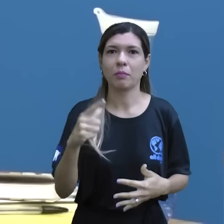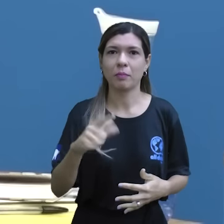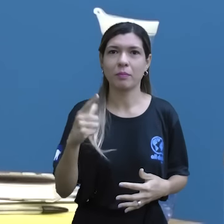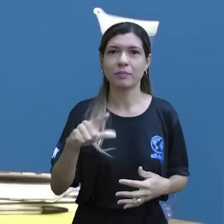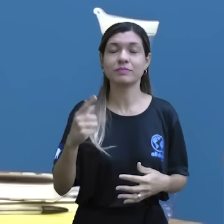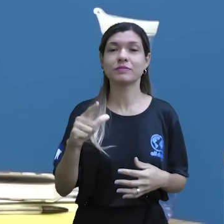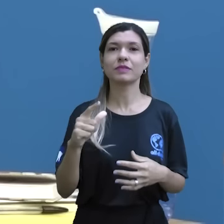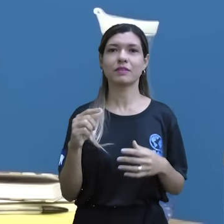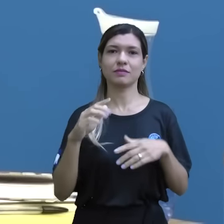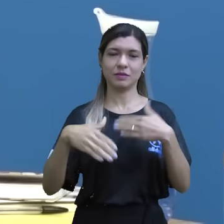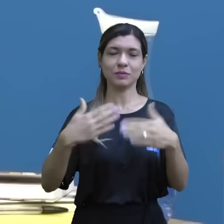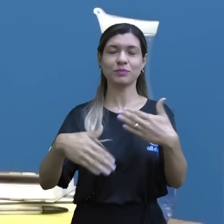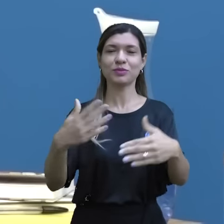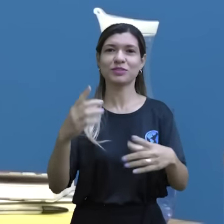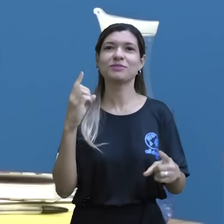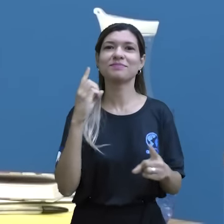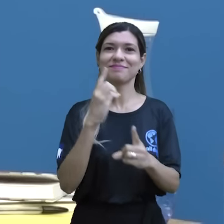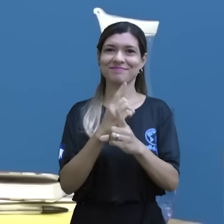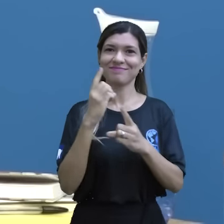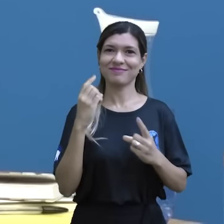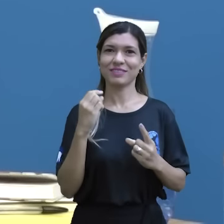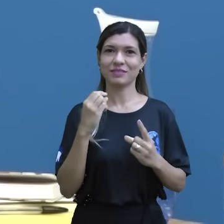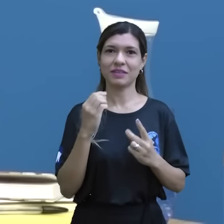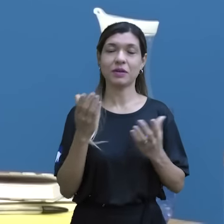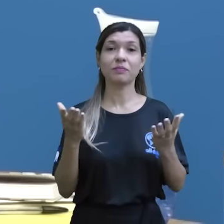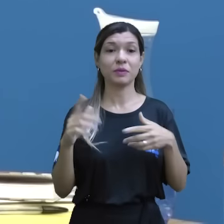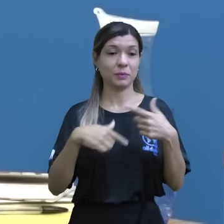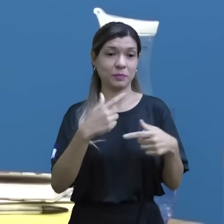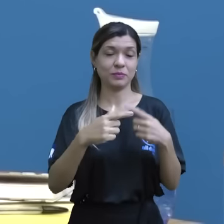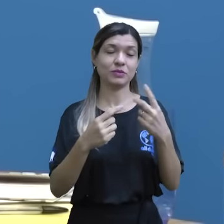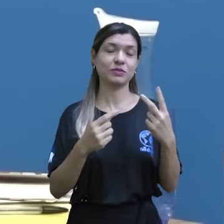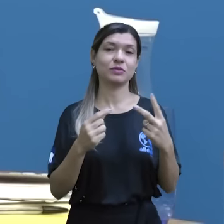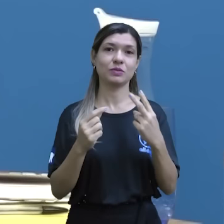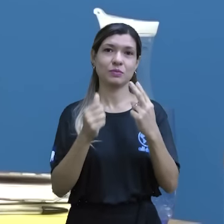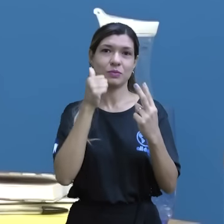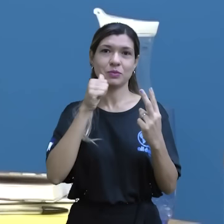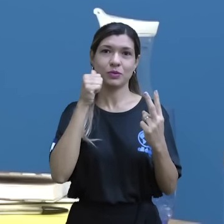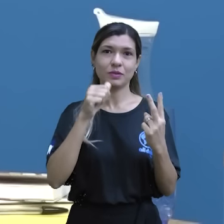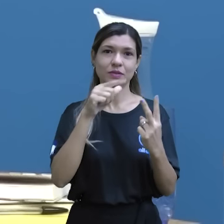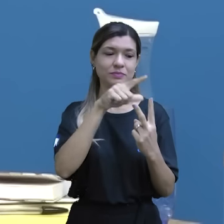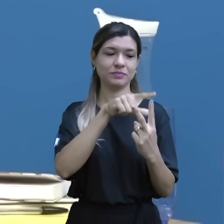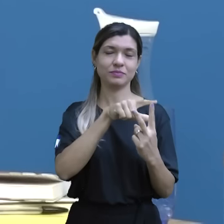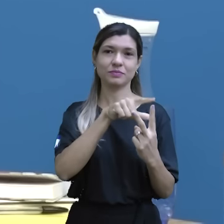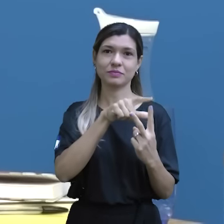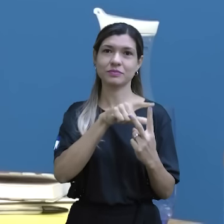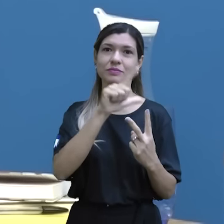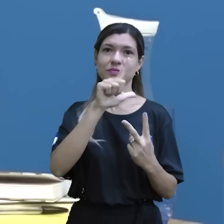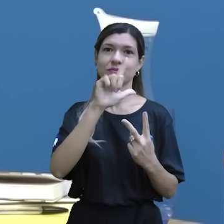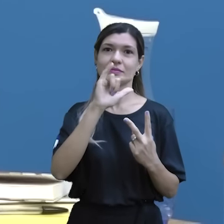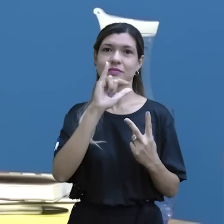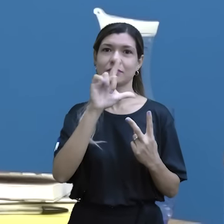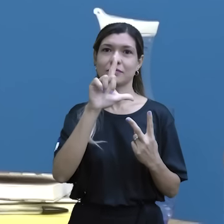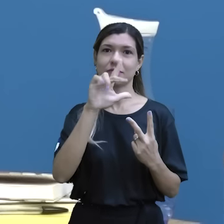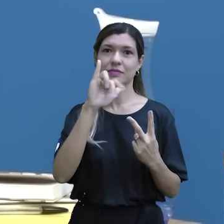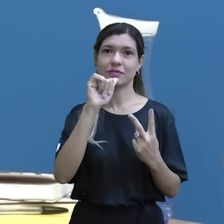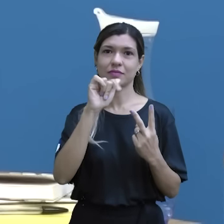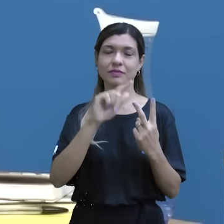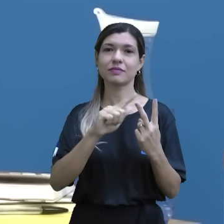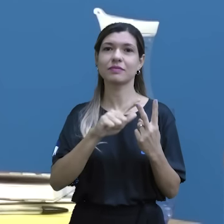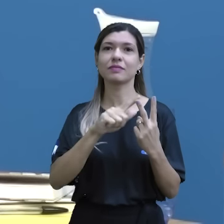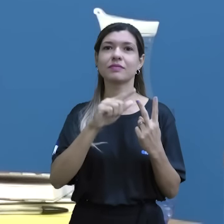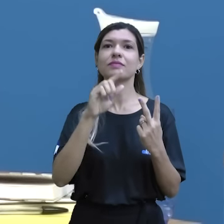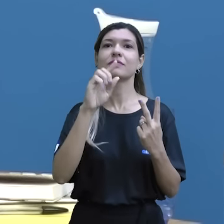Lilia Schwartz e a Beatriz Rezende. São duas referências. Quando se fala em Lima Barreto,